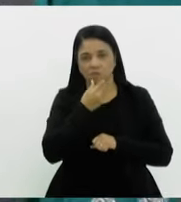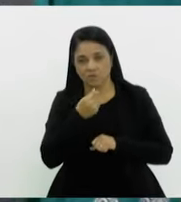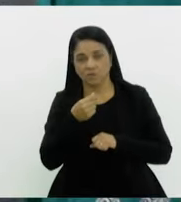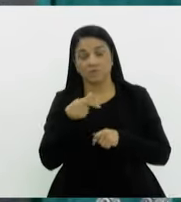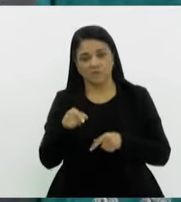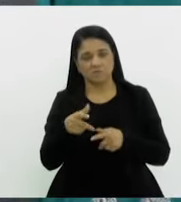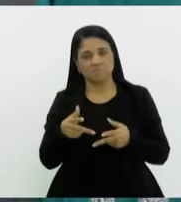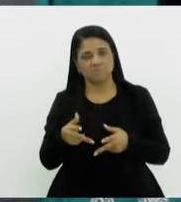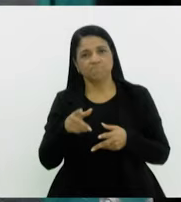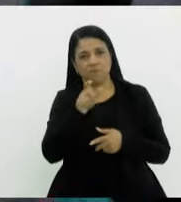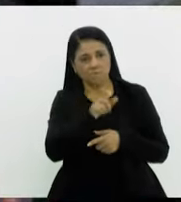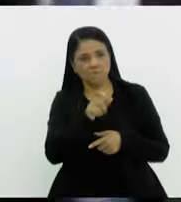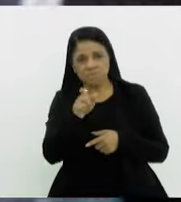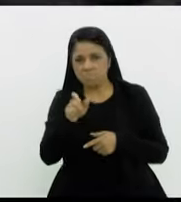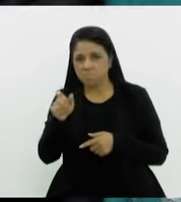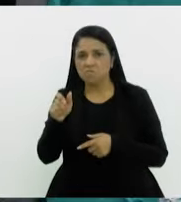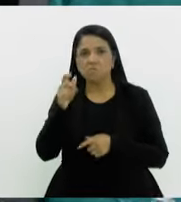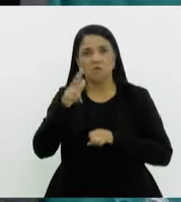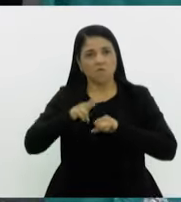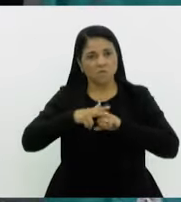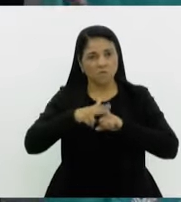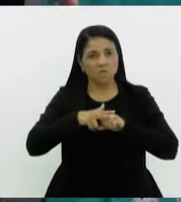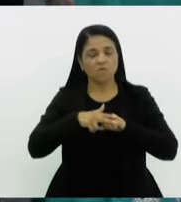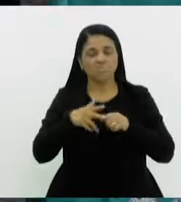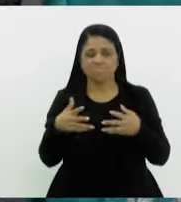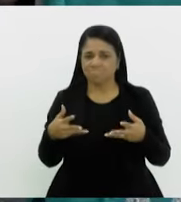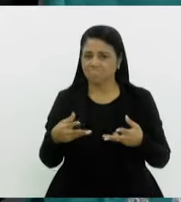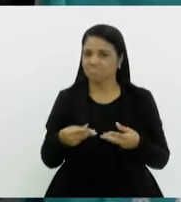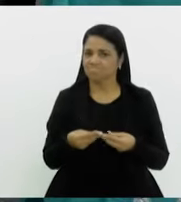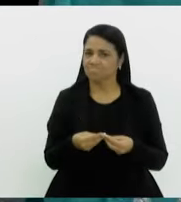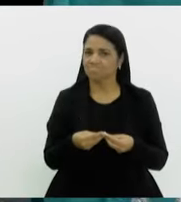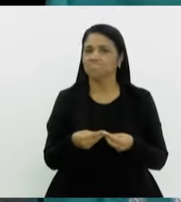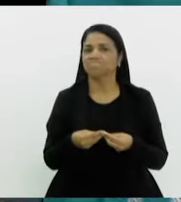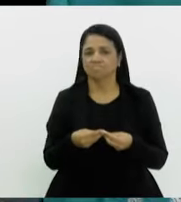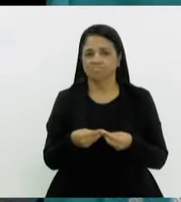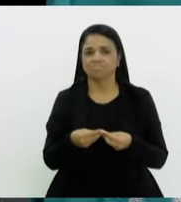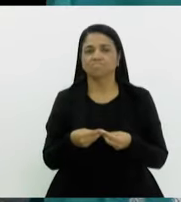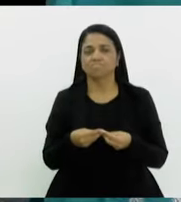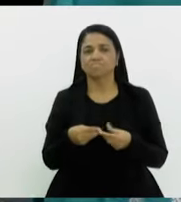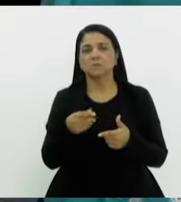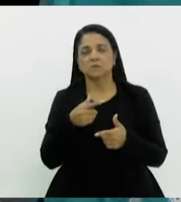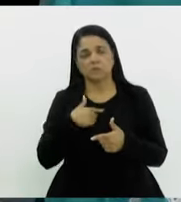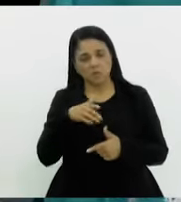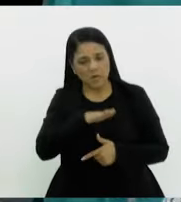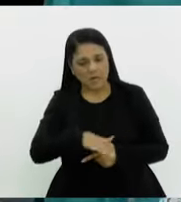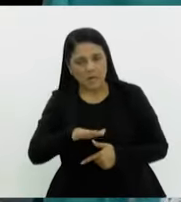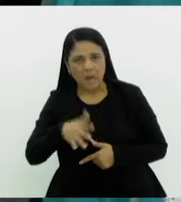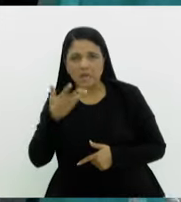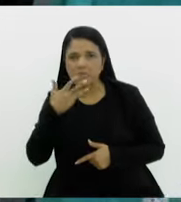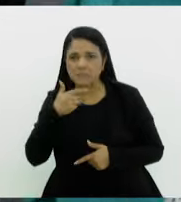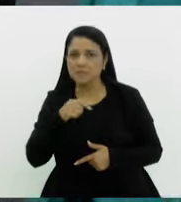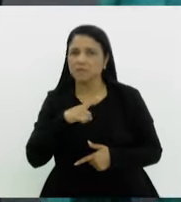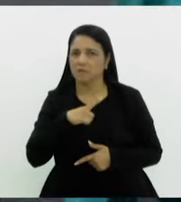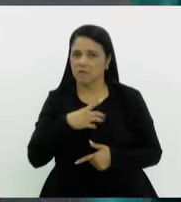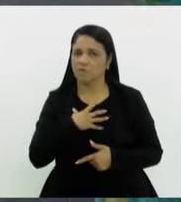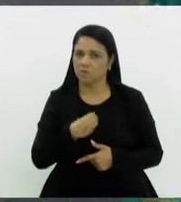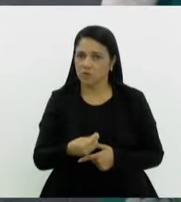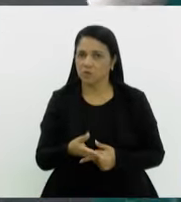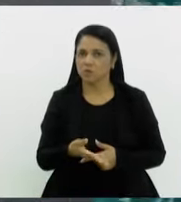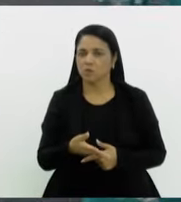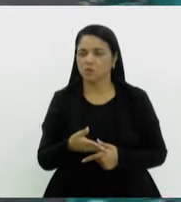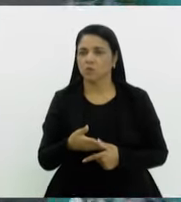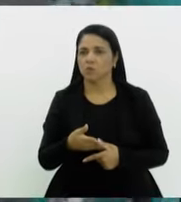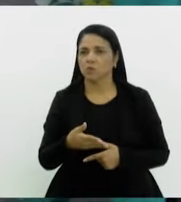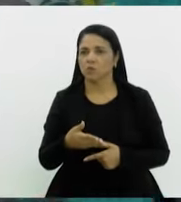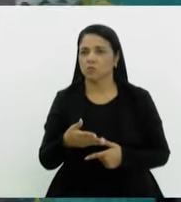as viúvas numa situação extremamente delicada, algumas delas com crianças que têm,